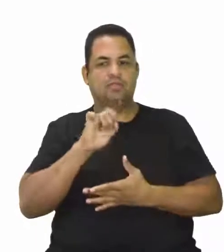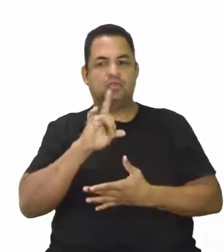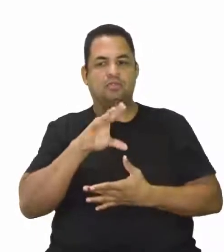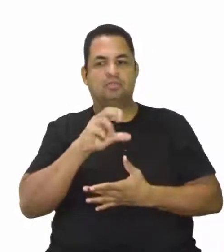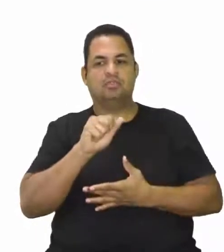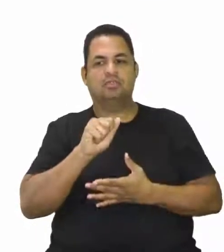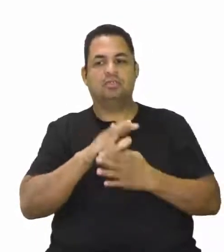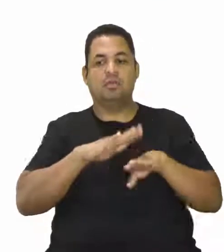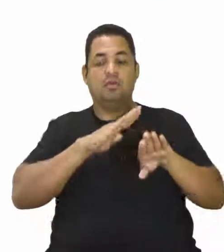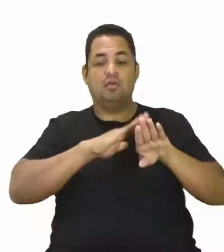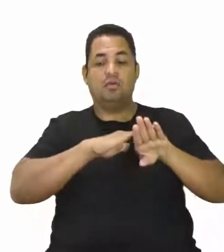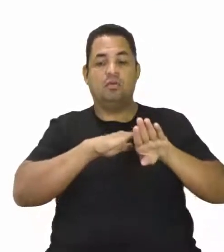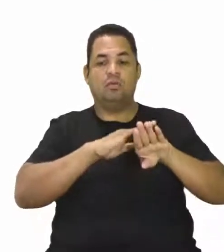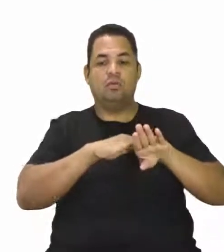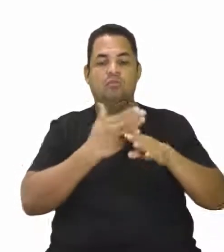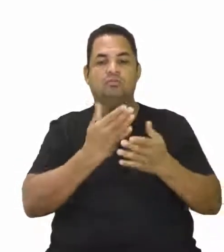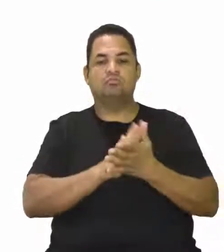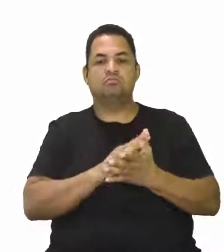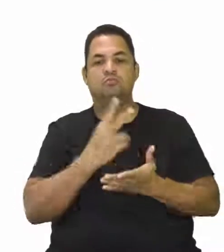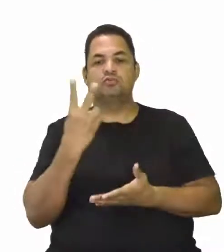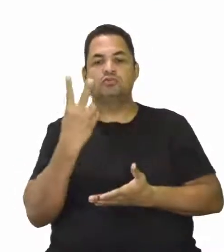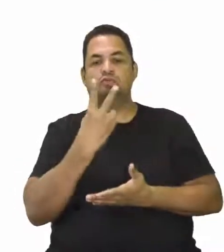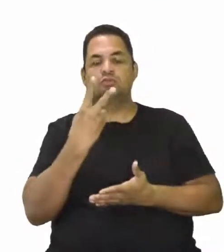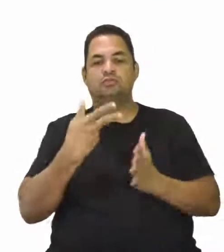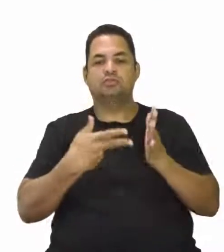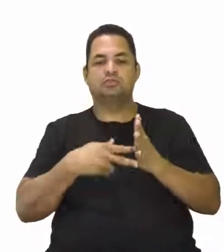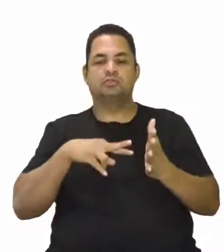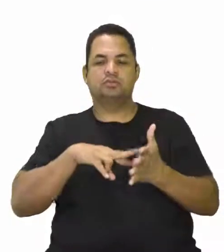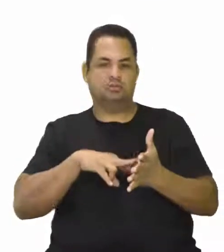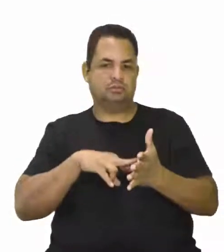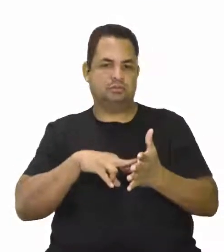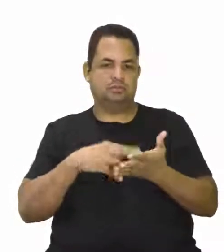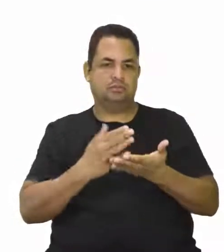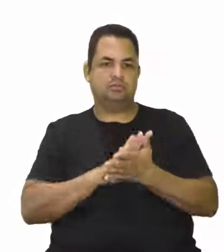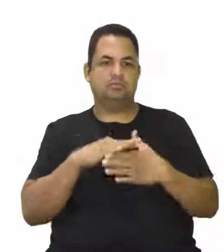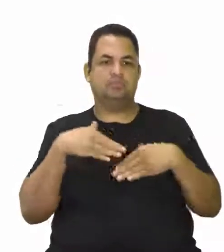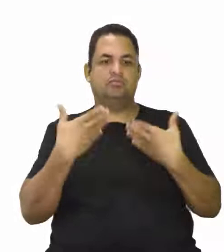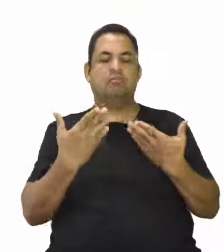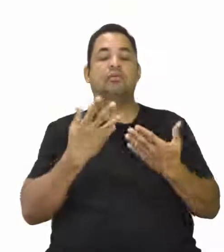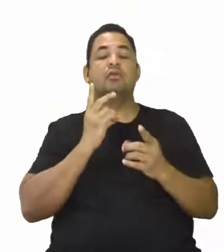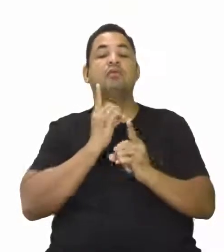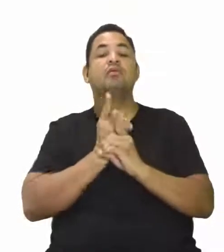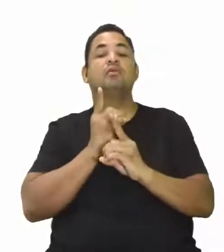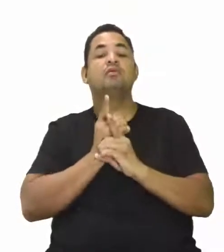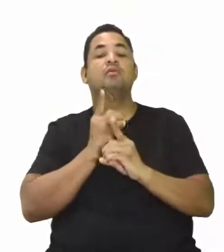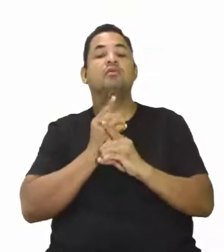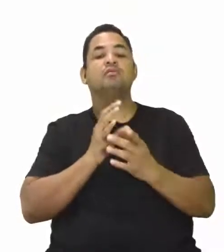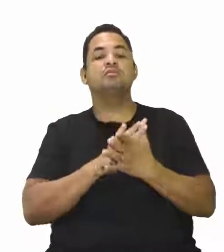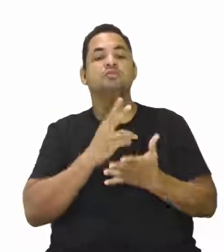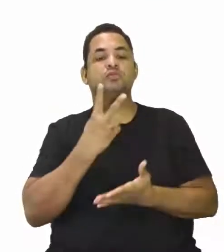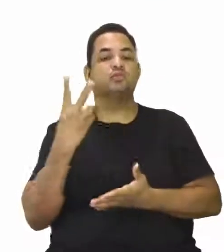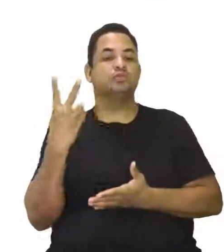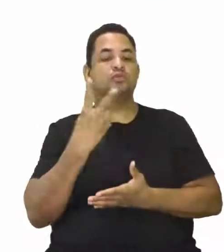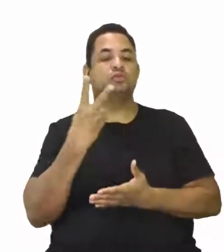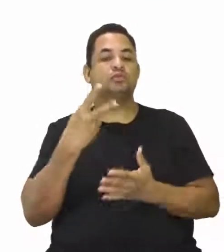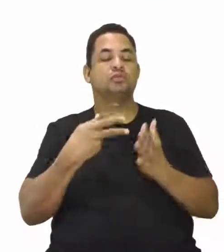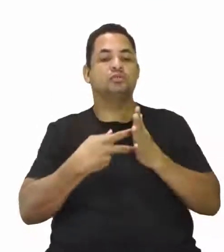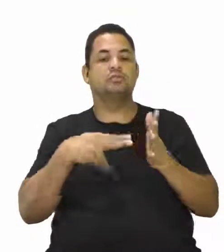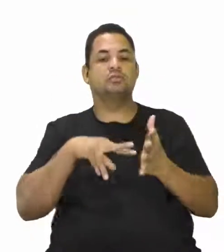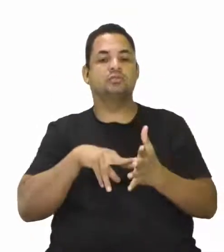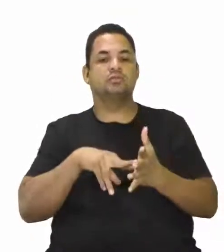às vezes é uma questão de duplo sentido. E onde é que nós vamos encontrar essa duplicidade de